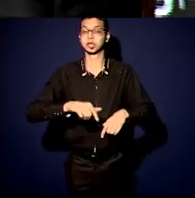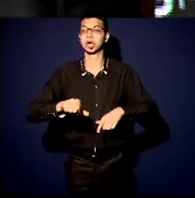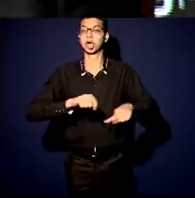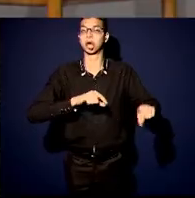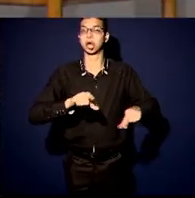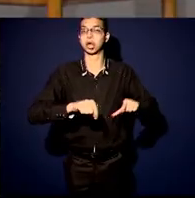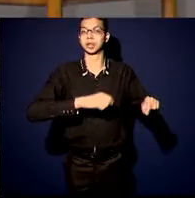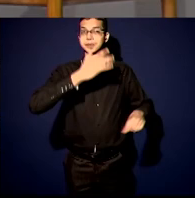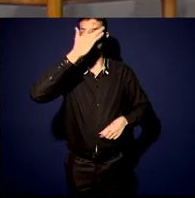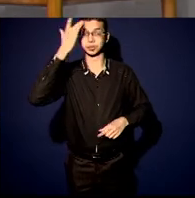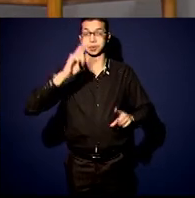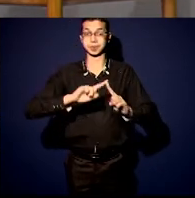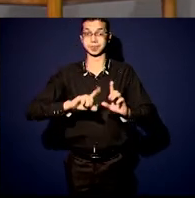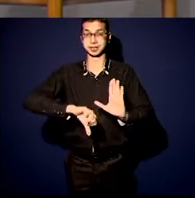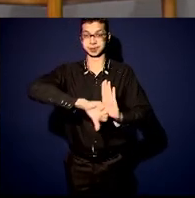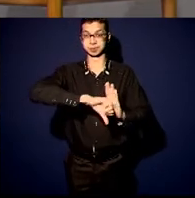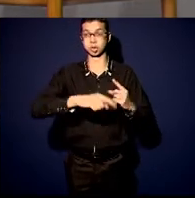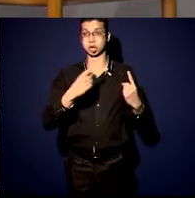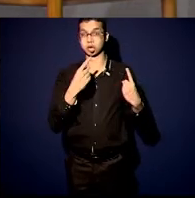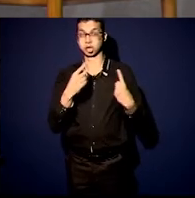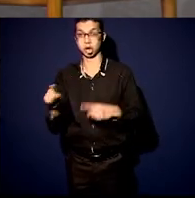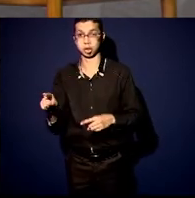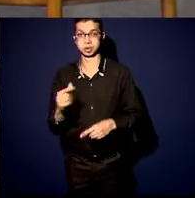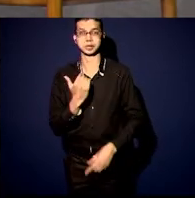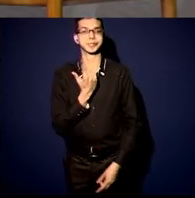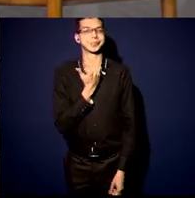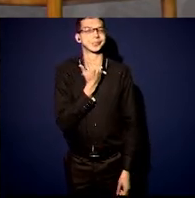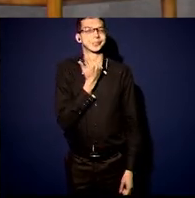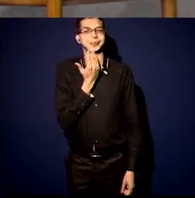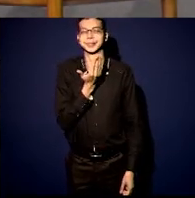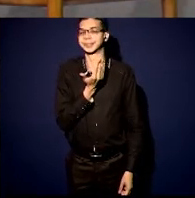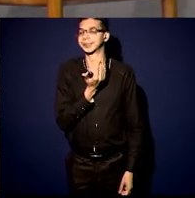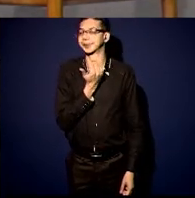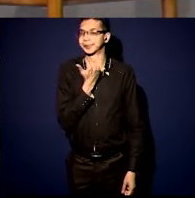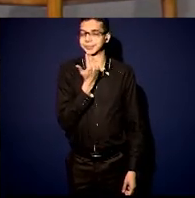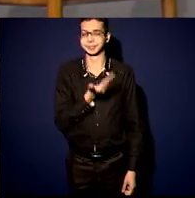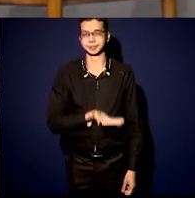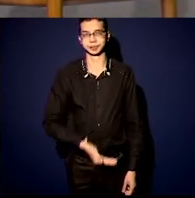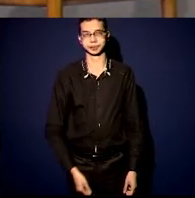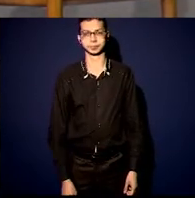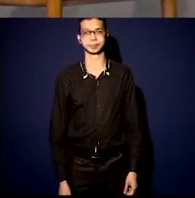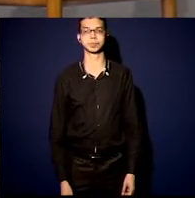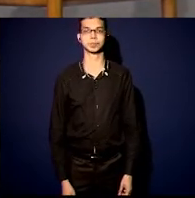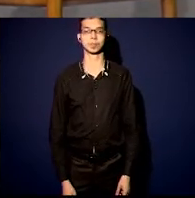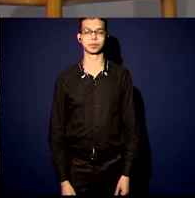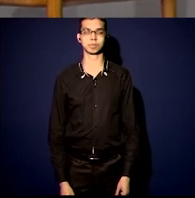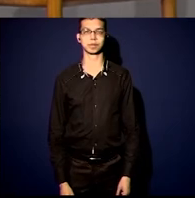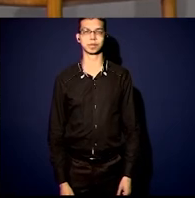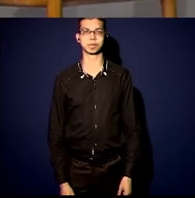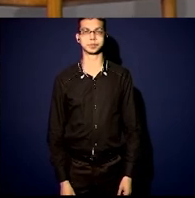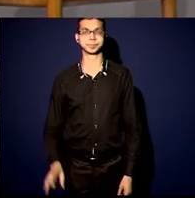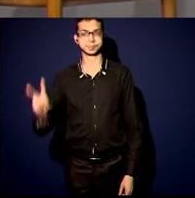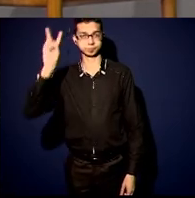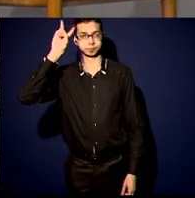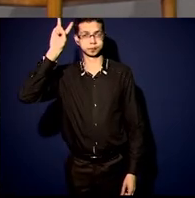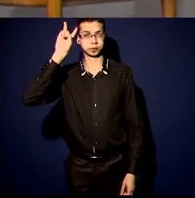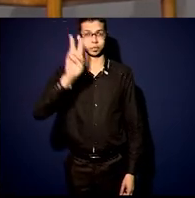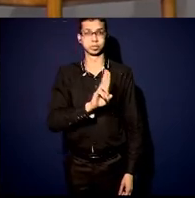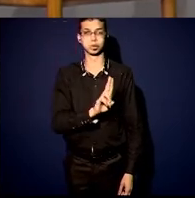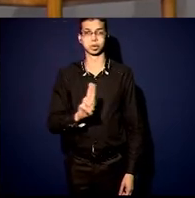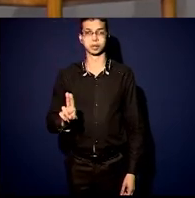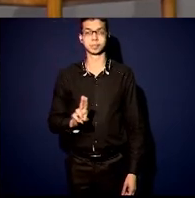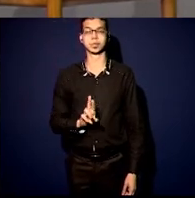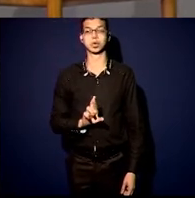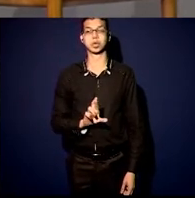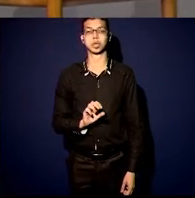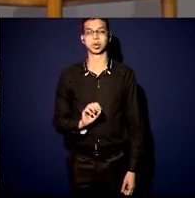a criminalidade eu me lembro do Roberto Campos não Roberto Campos